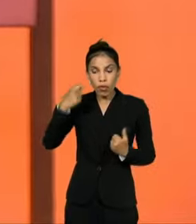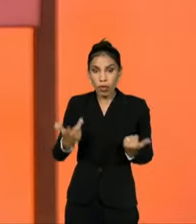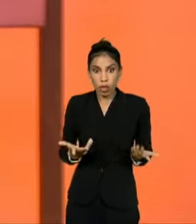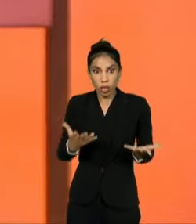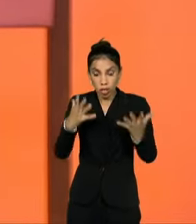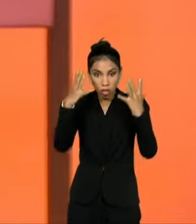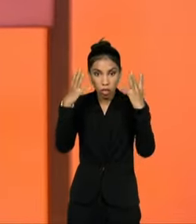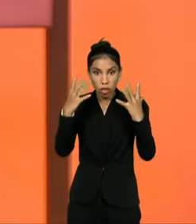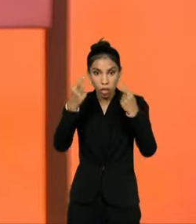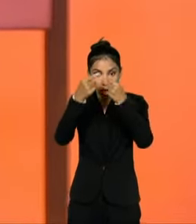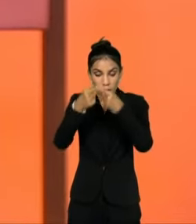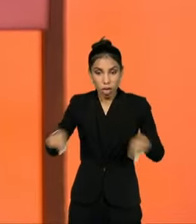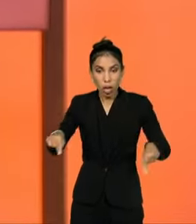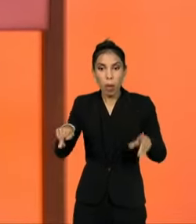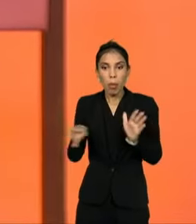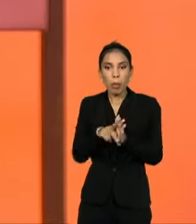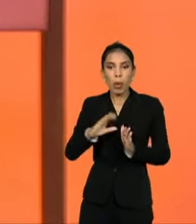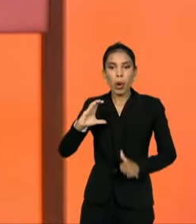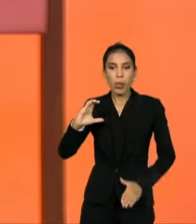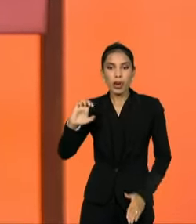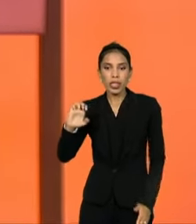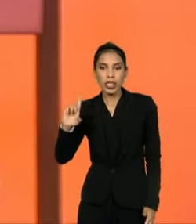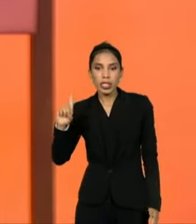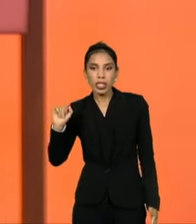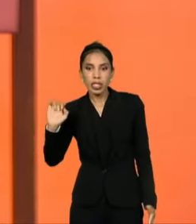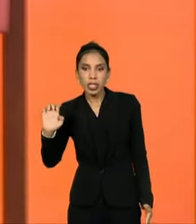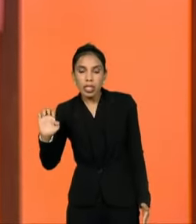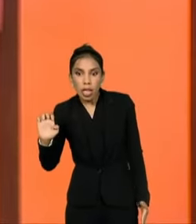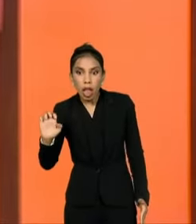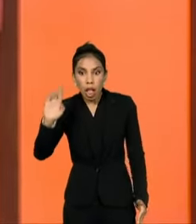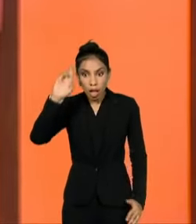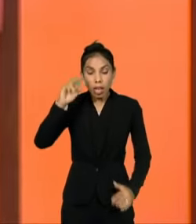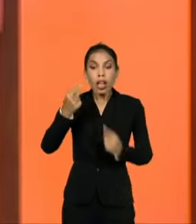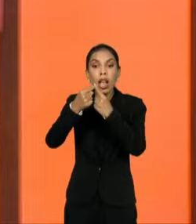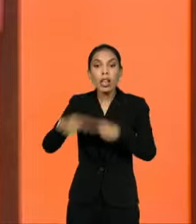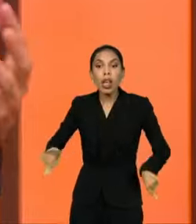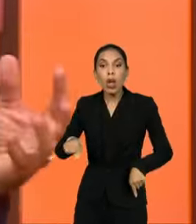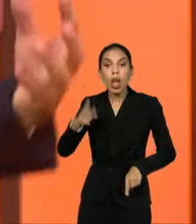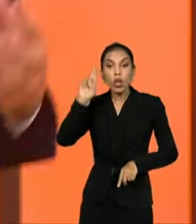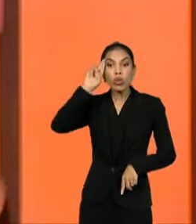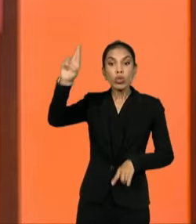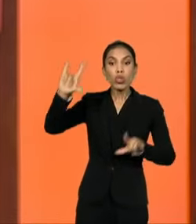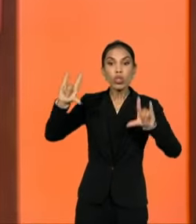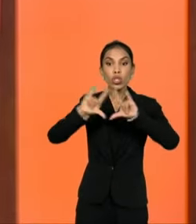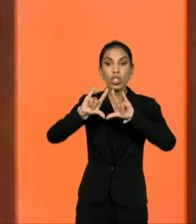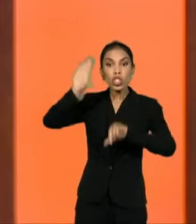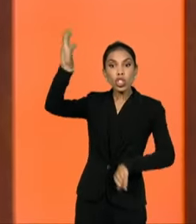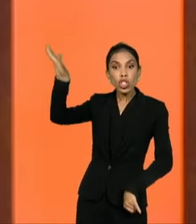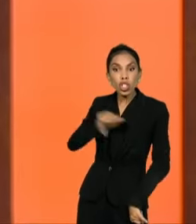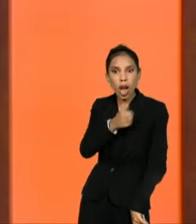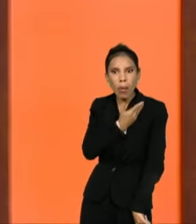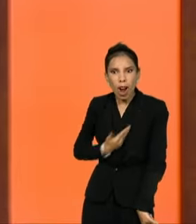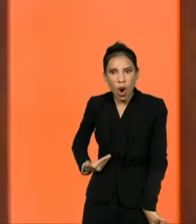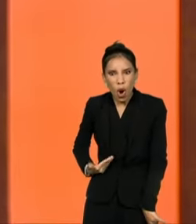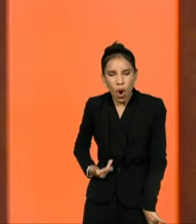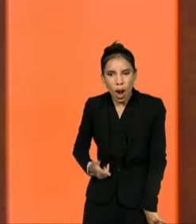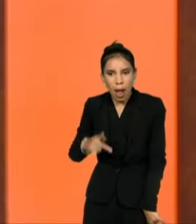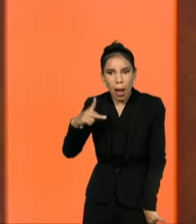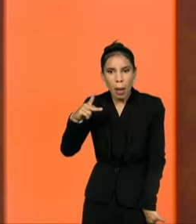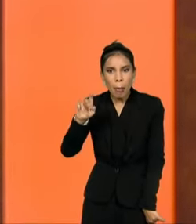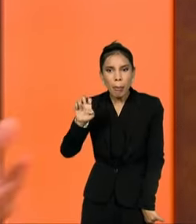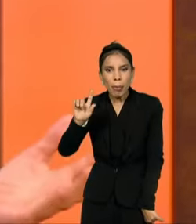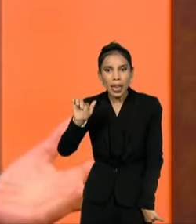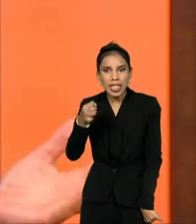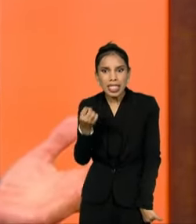uma inauguração de uma obra da SEDAI. Quem inaugura a obra é o dono da milícia, que chama o governador, que era o Pezão na